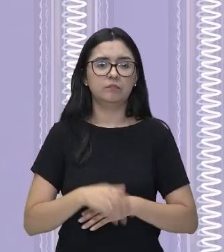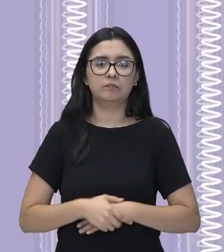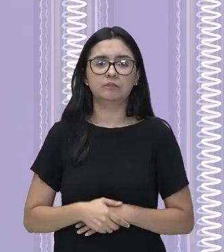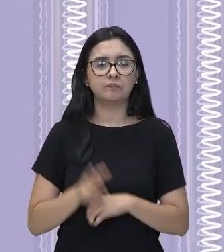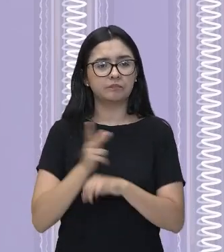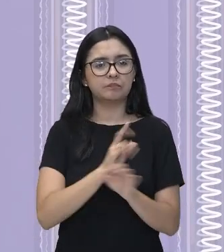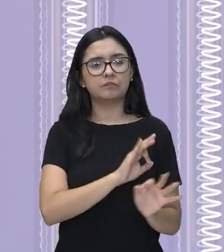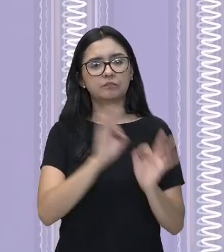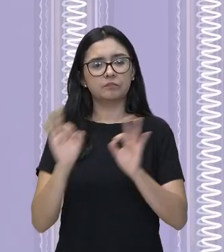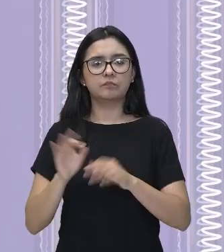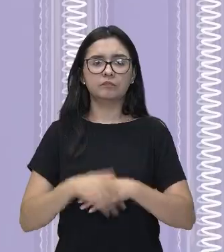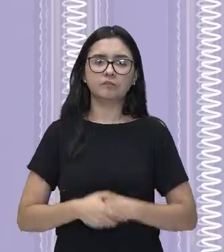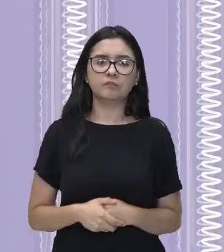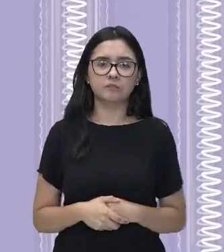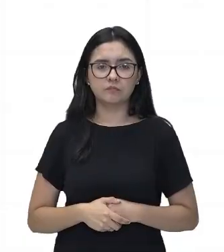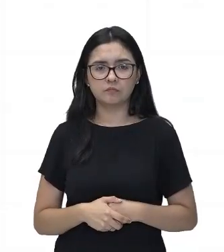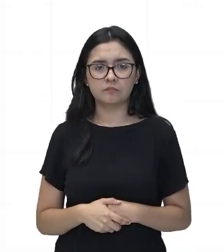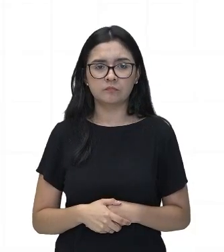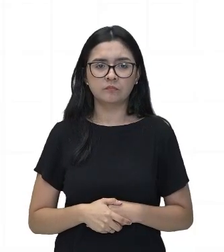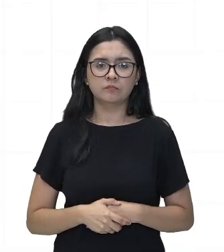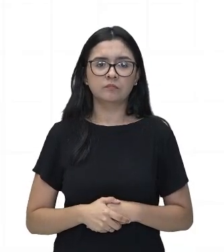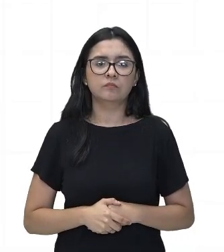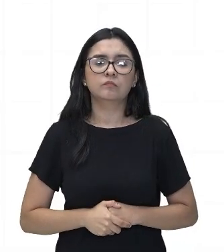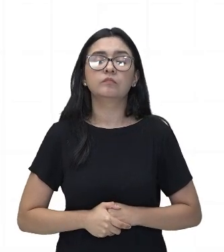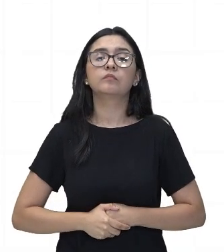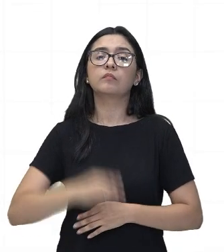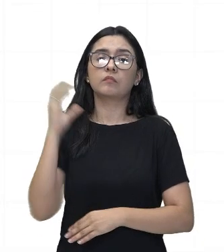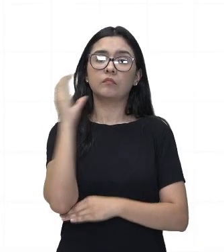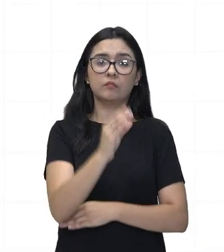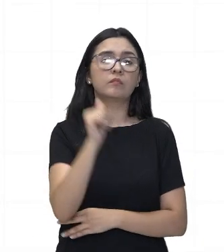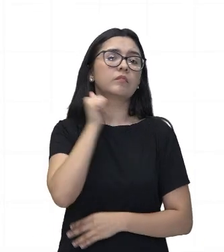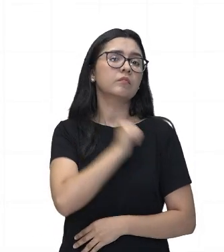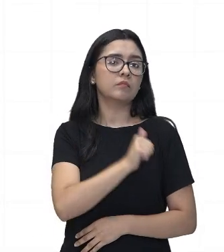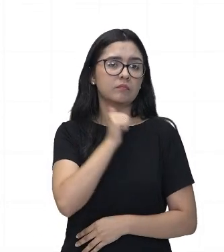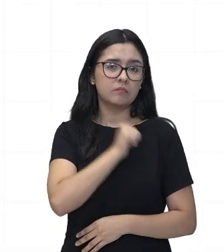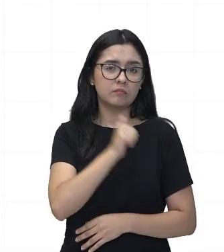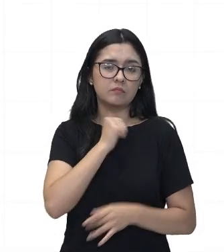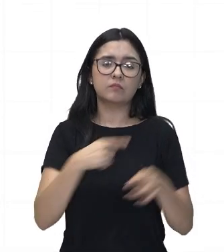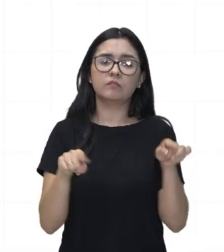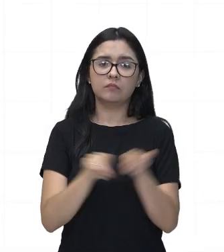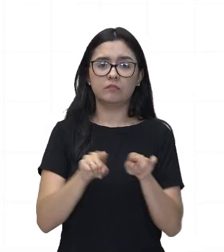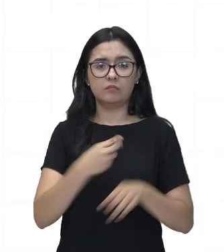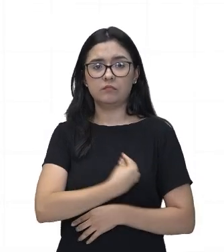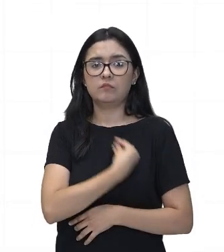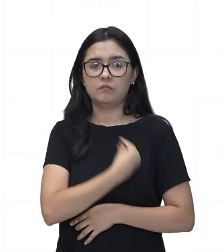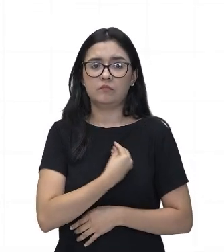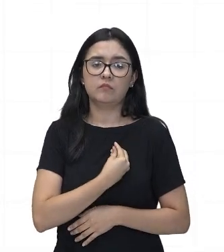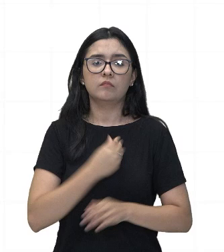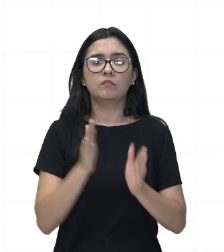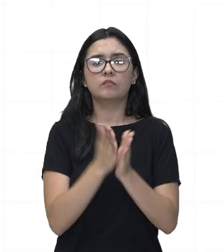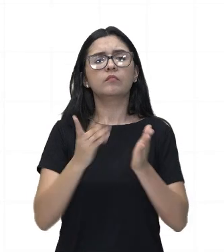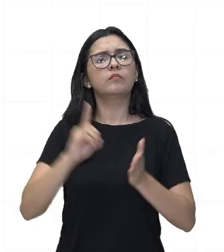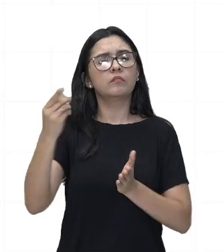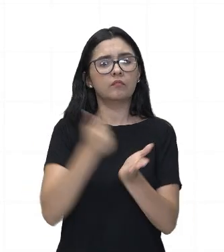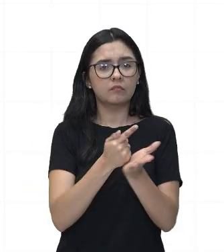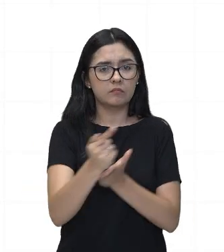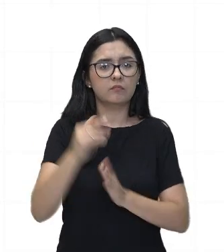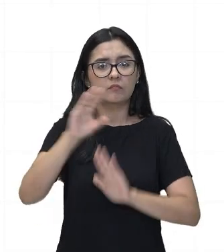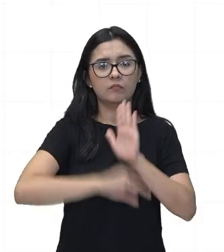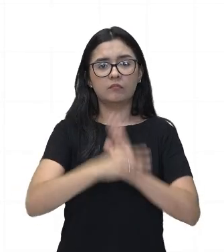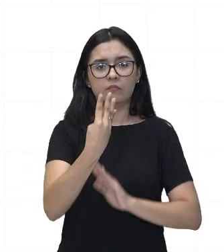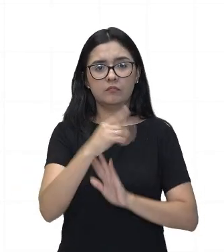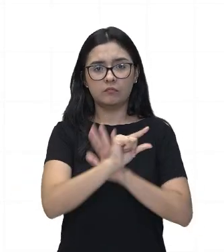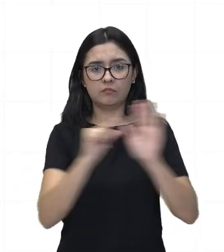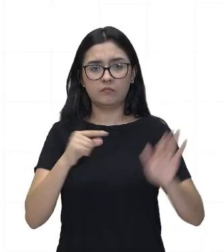que vai entrar agora. Caim e Abel, a sacralidade da vida. Livro do Gênesis, capítulo